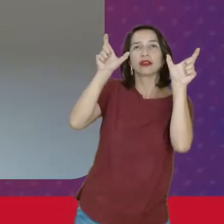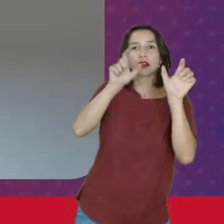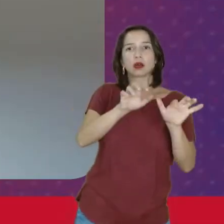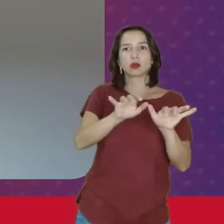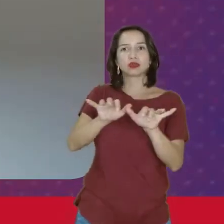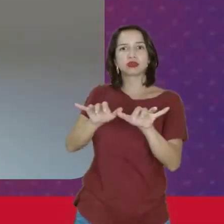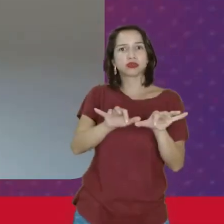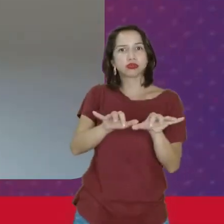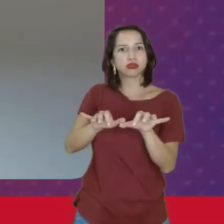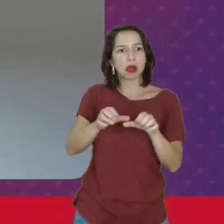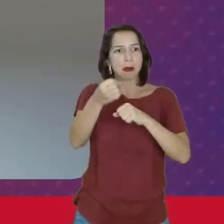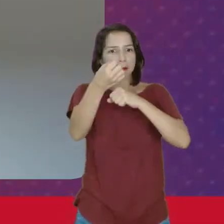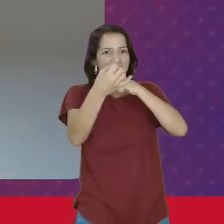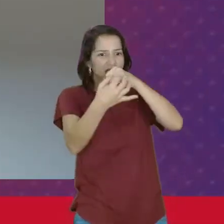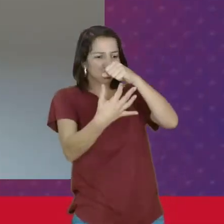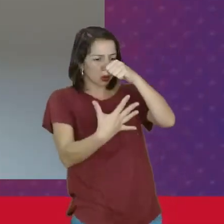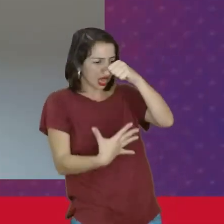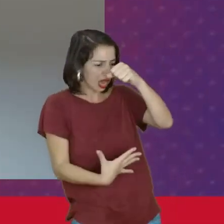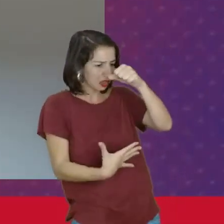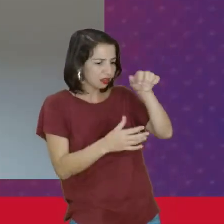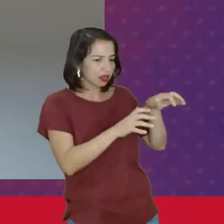nota.